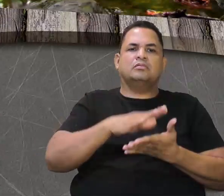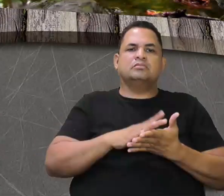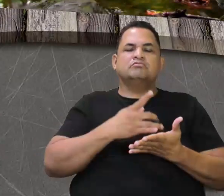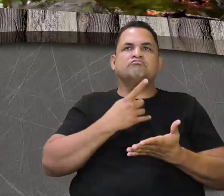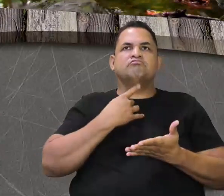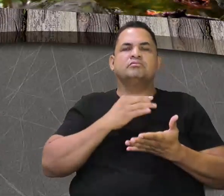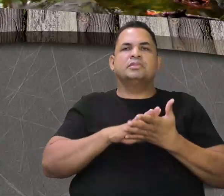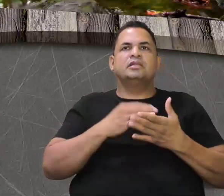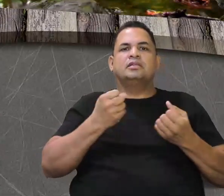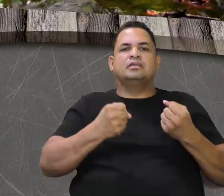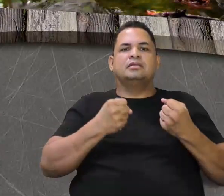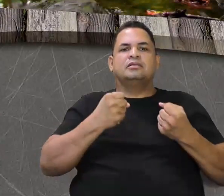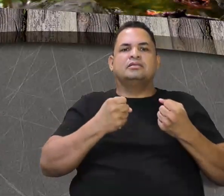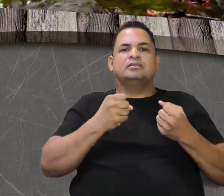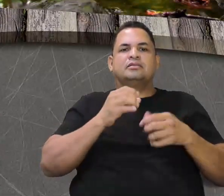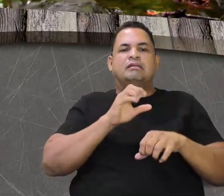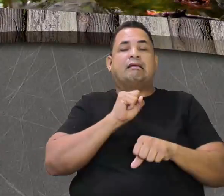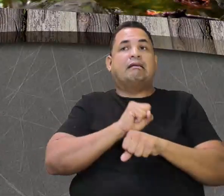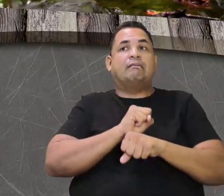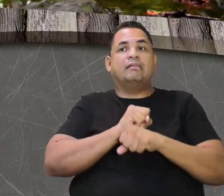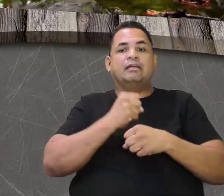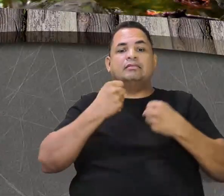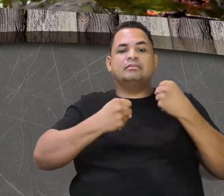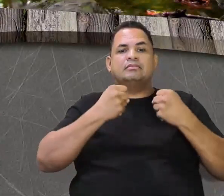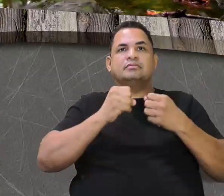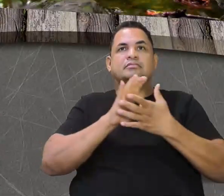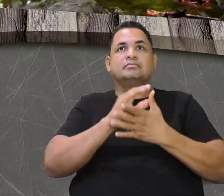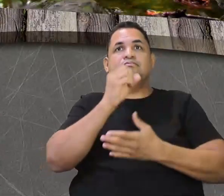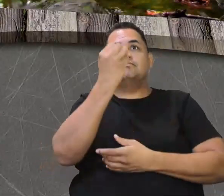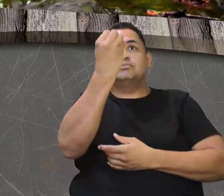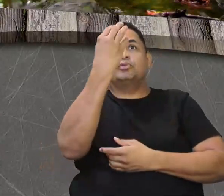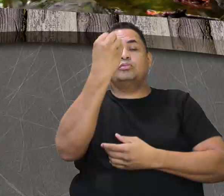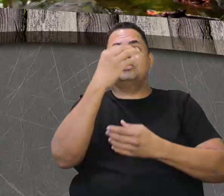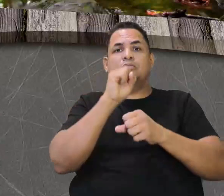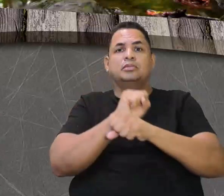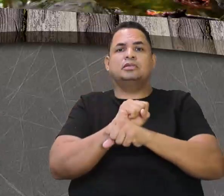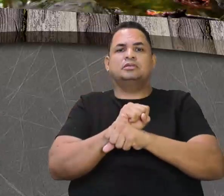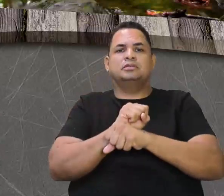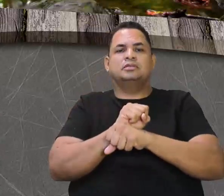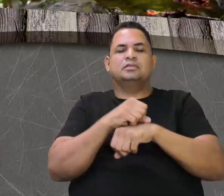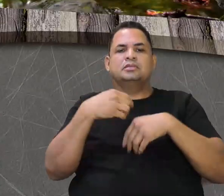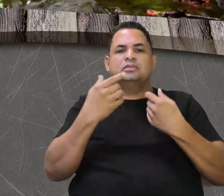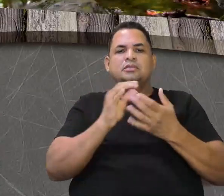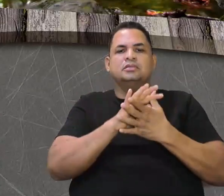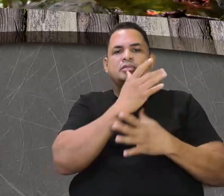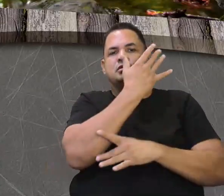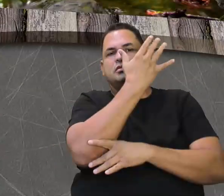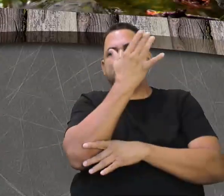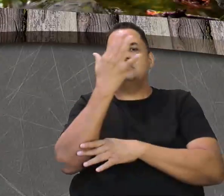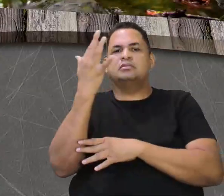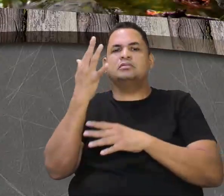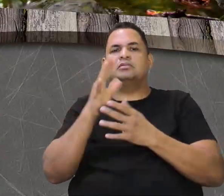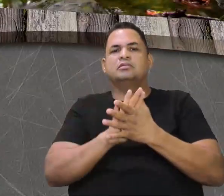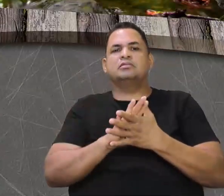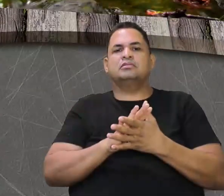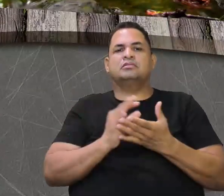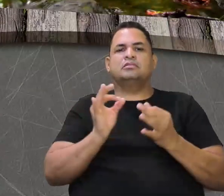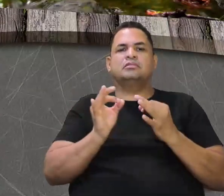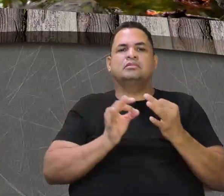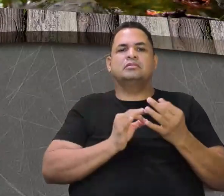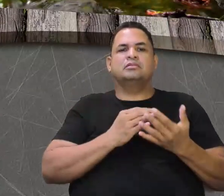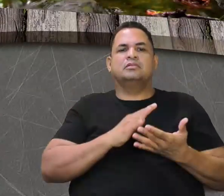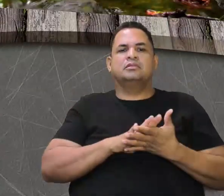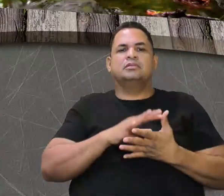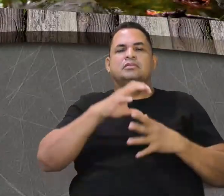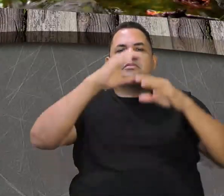vontade de o sinal fecha, a gente ficar parado lá mesmo, porque é tão gostoso. As árvores bem no meio, assim, ó, formando